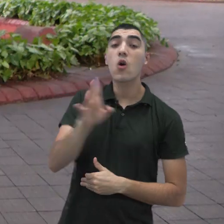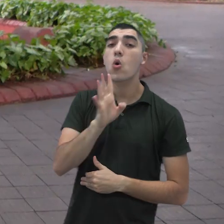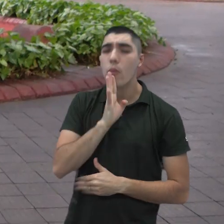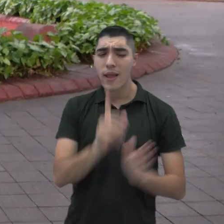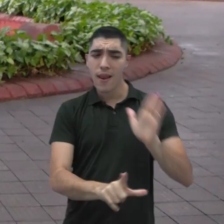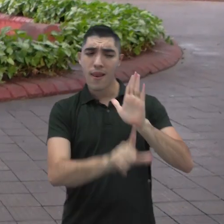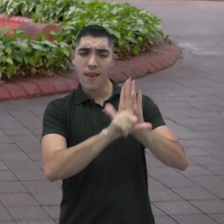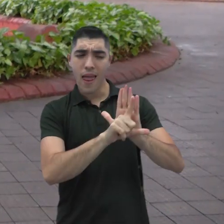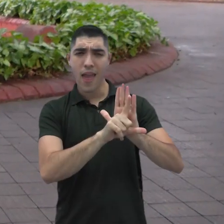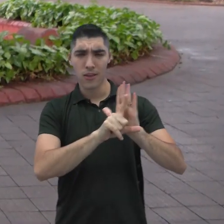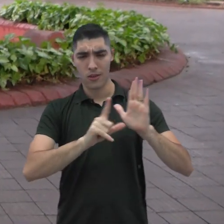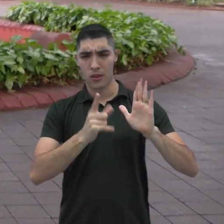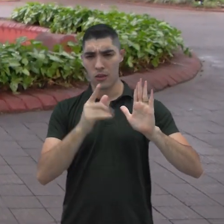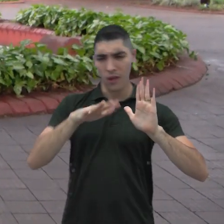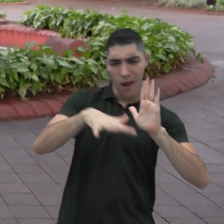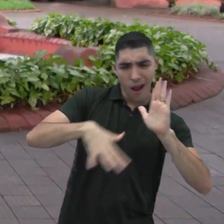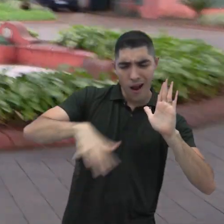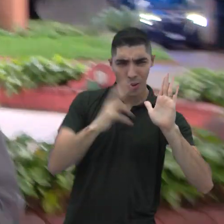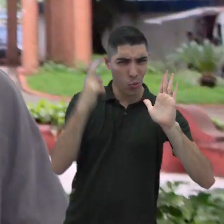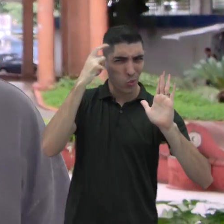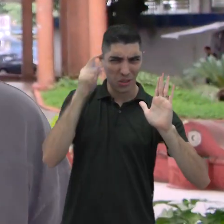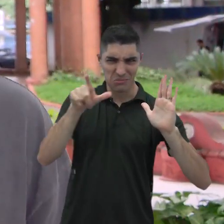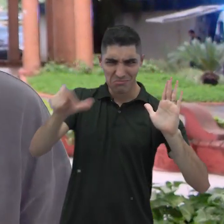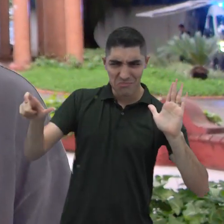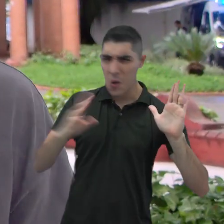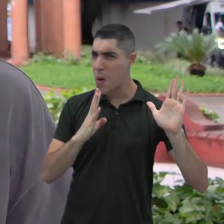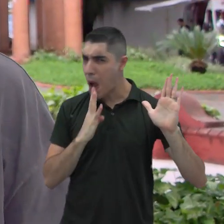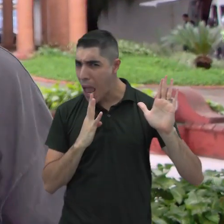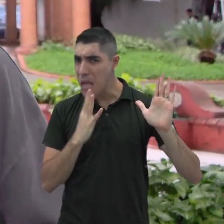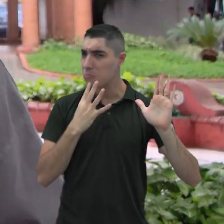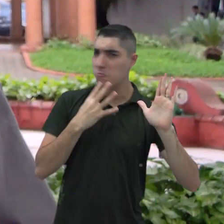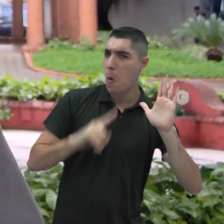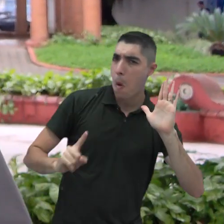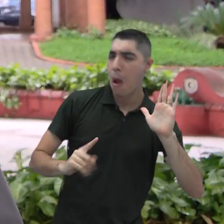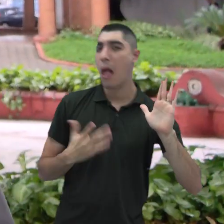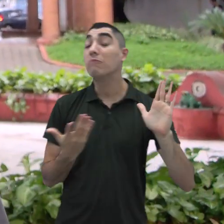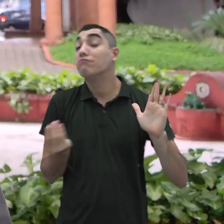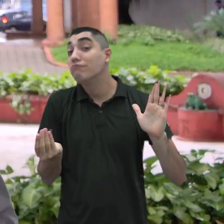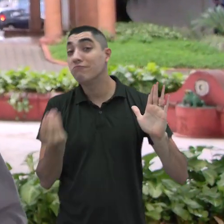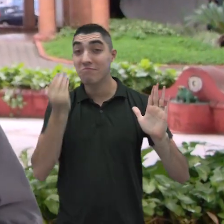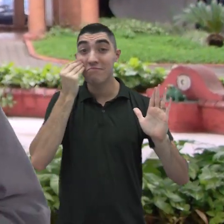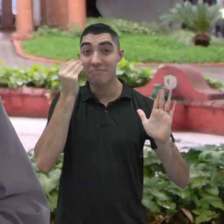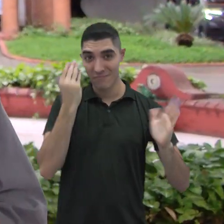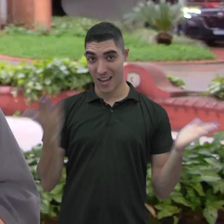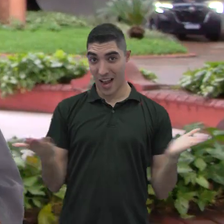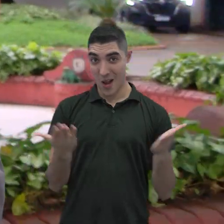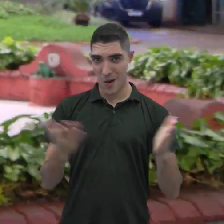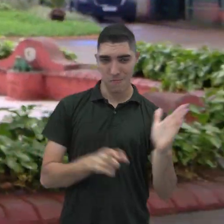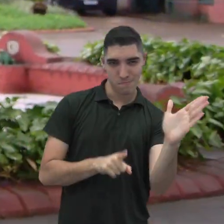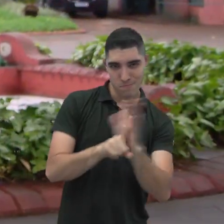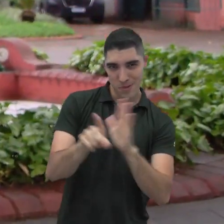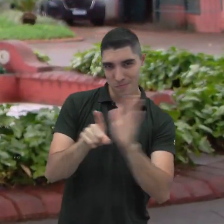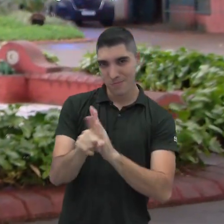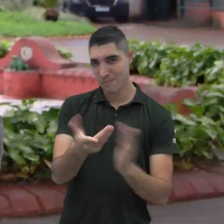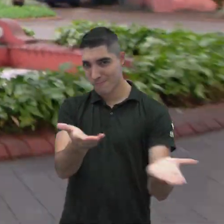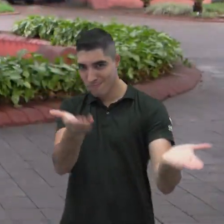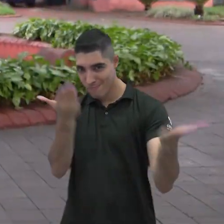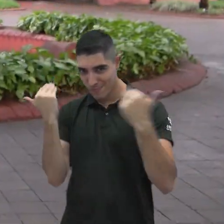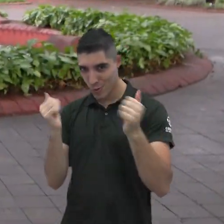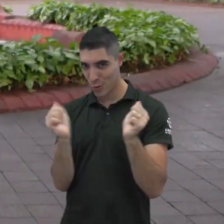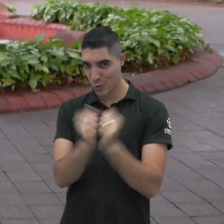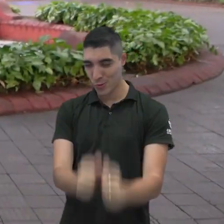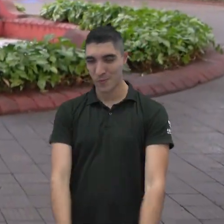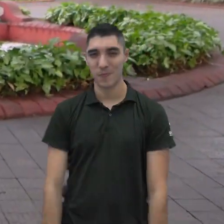de incentivo à cultura. Será que elas sabem o que é? Será que elas já utilizaram esse incentivo tão importante? A gente vai saber